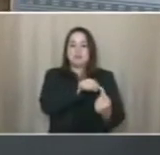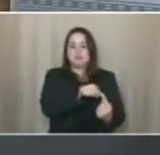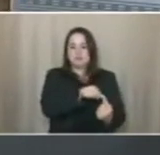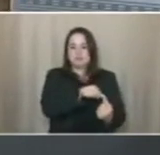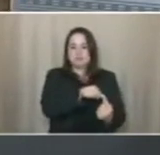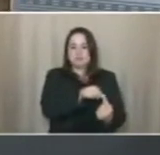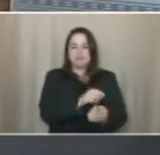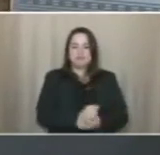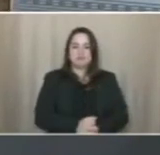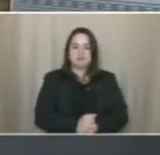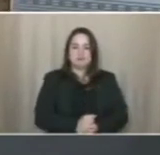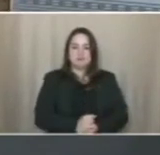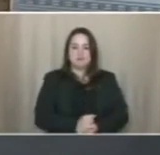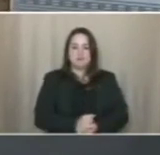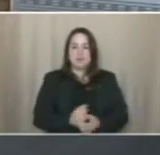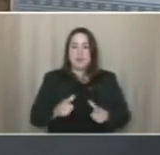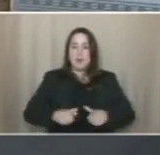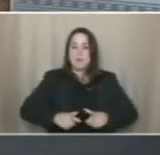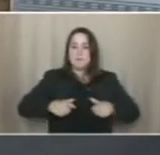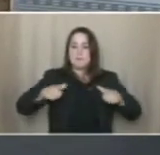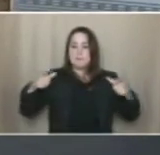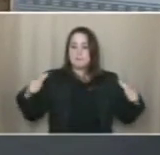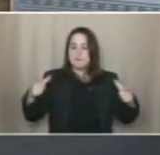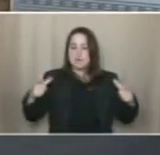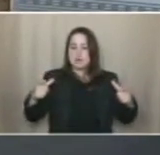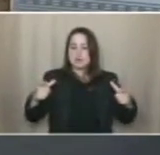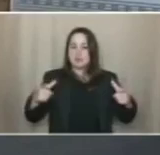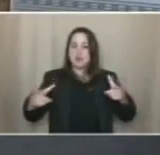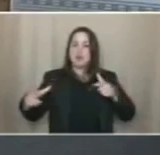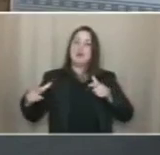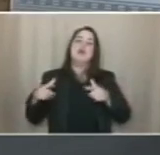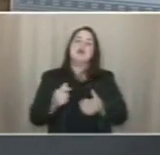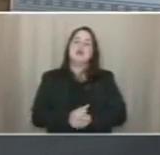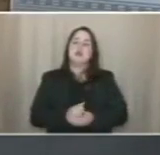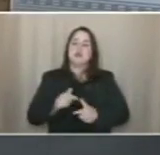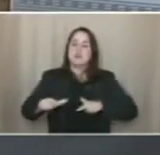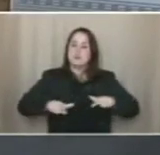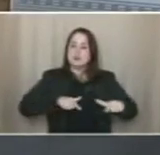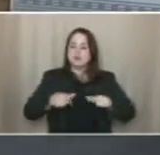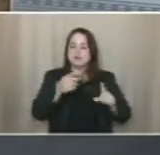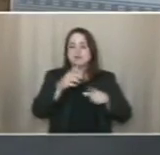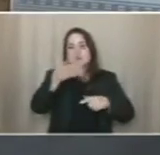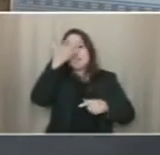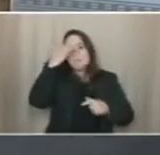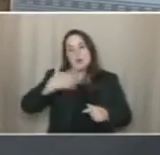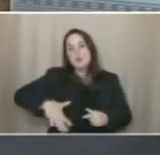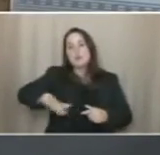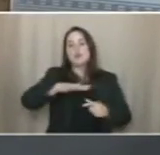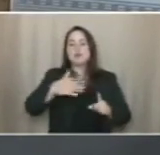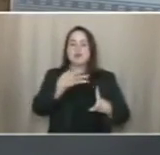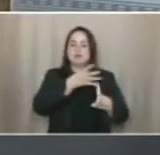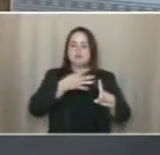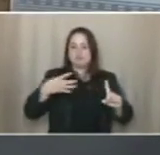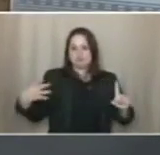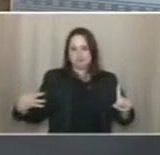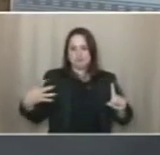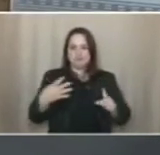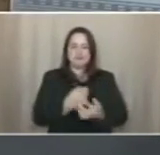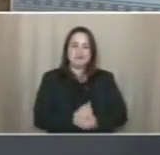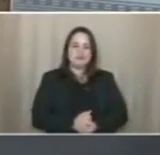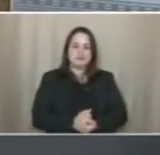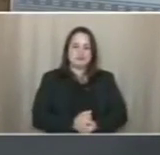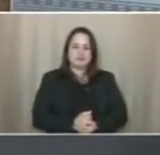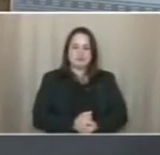da empregabilidade da população LGBT e é mais é um